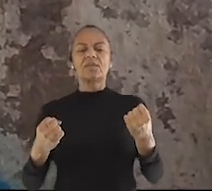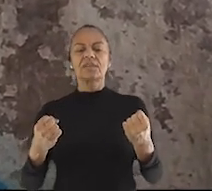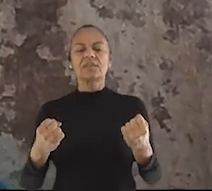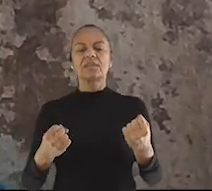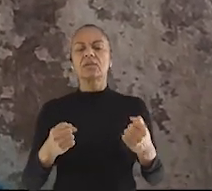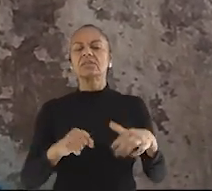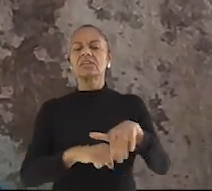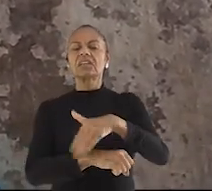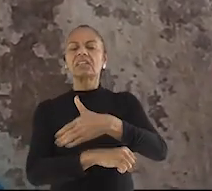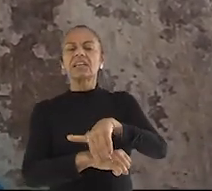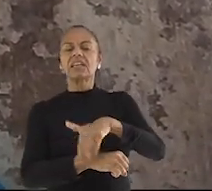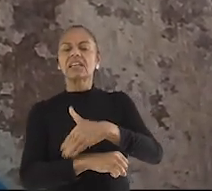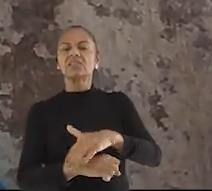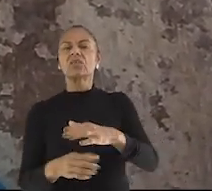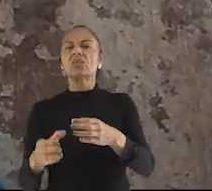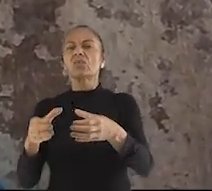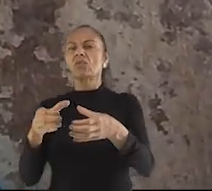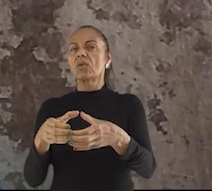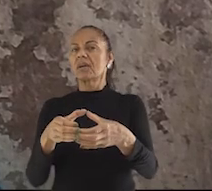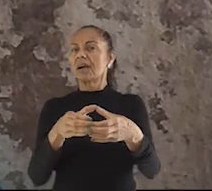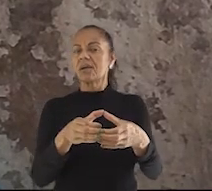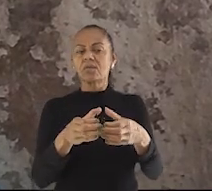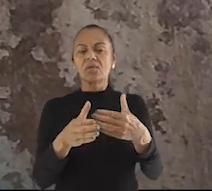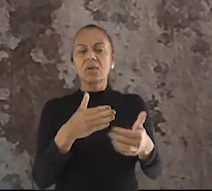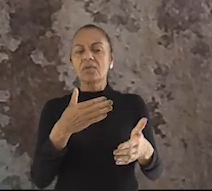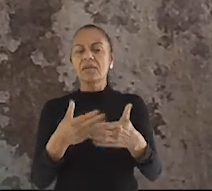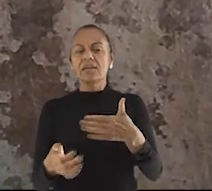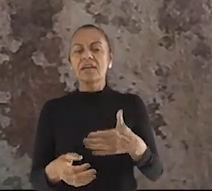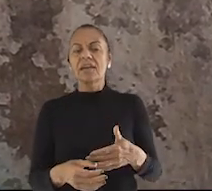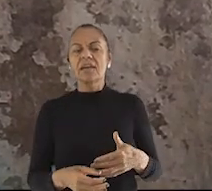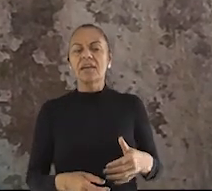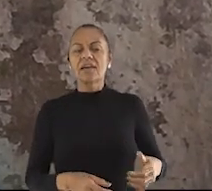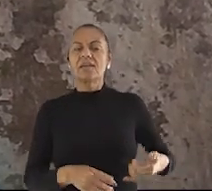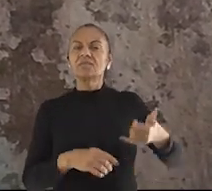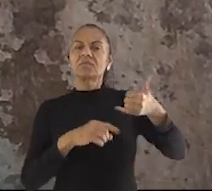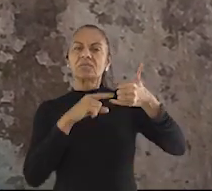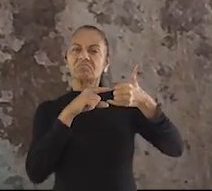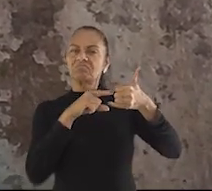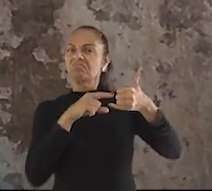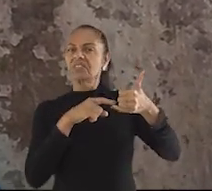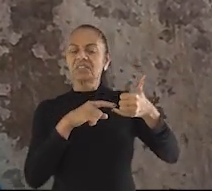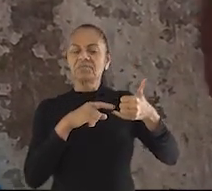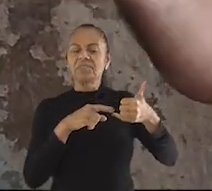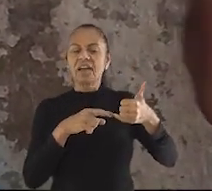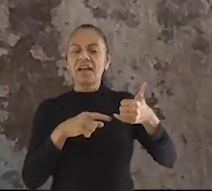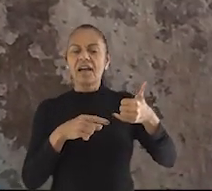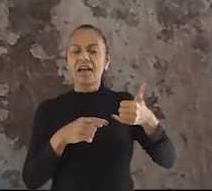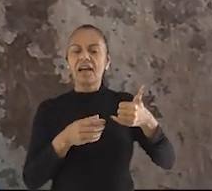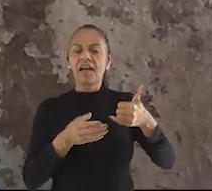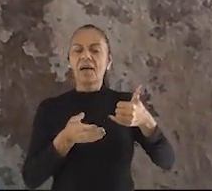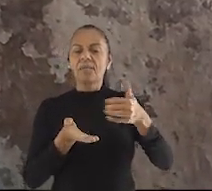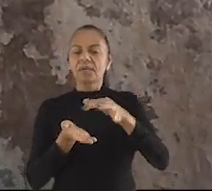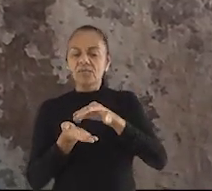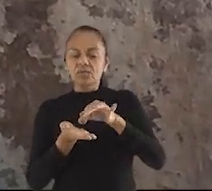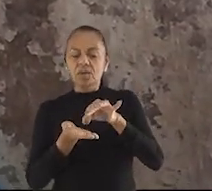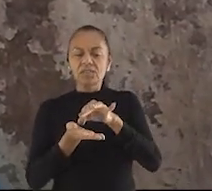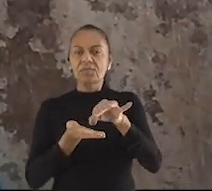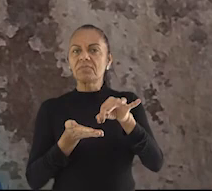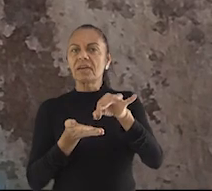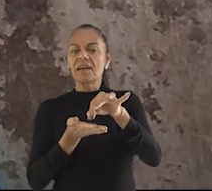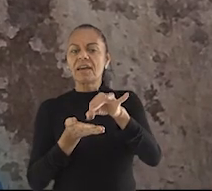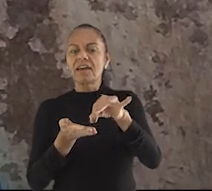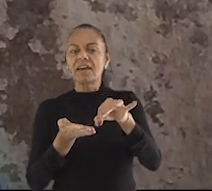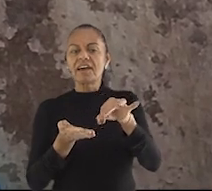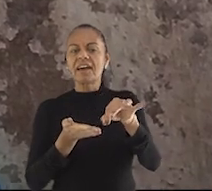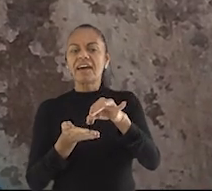entra dentro de um carro ou até na rua. Você quer saber o endereço, quer saber a localização de alguém, você pede para ela te mandar ou então você